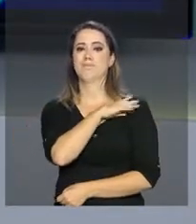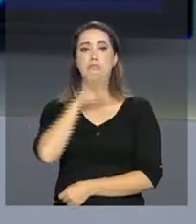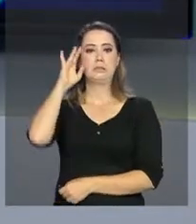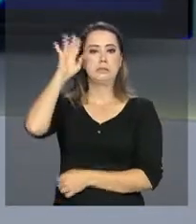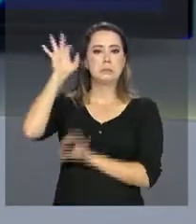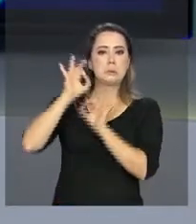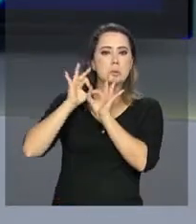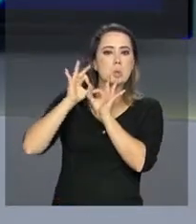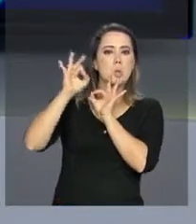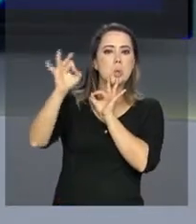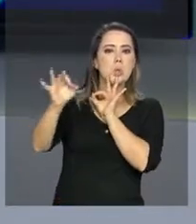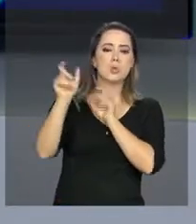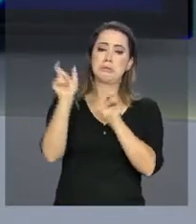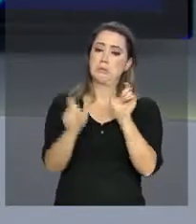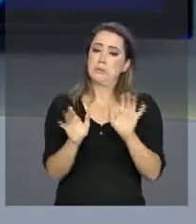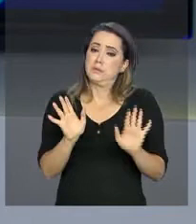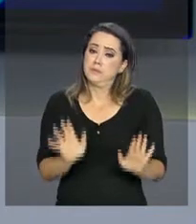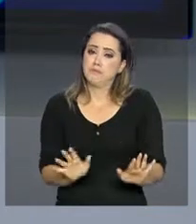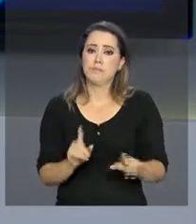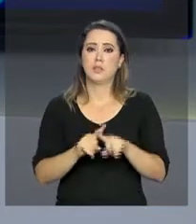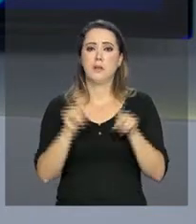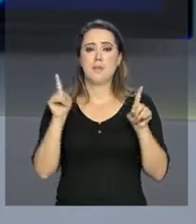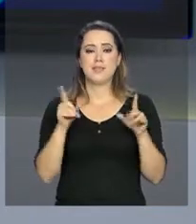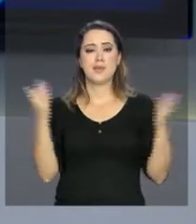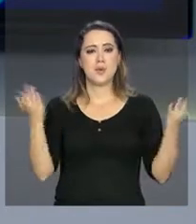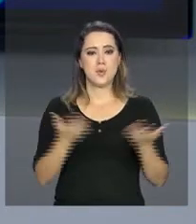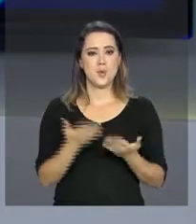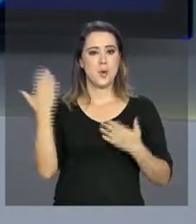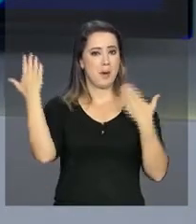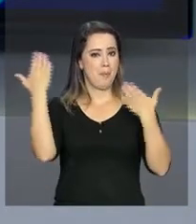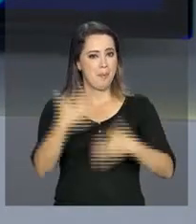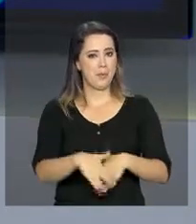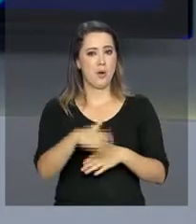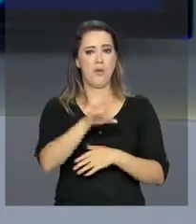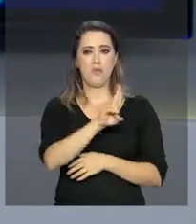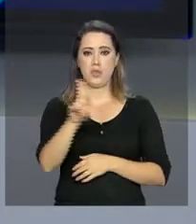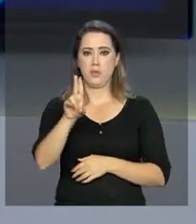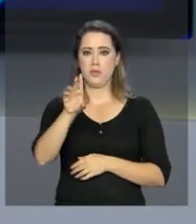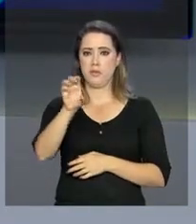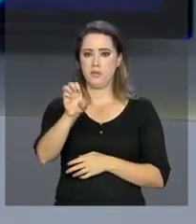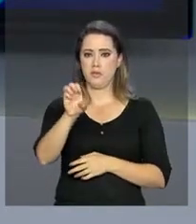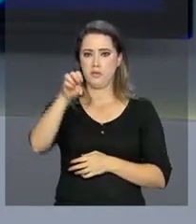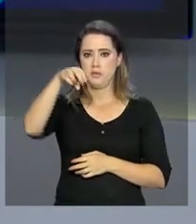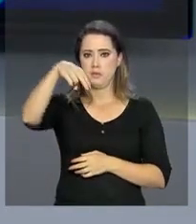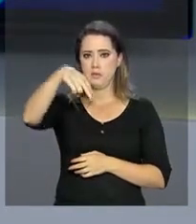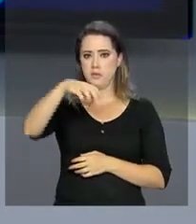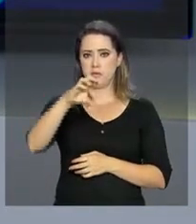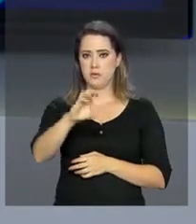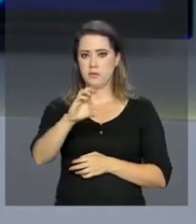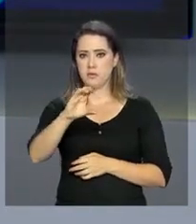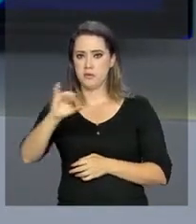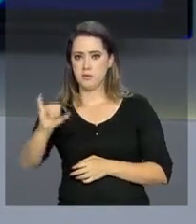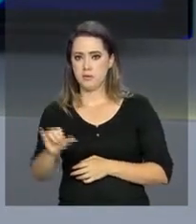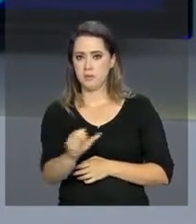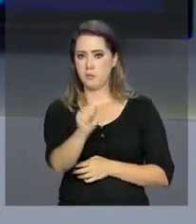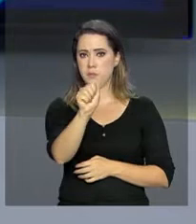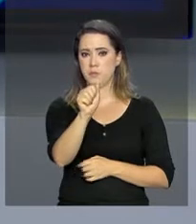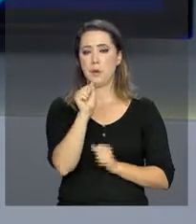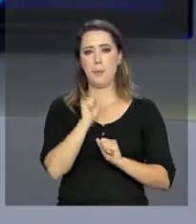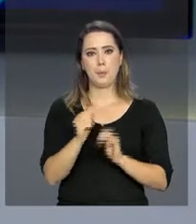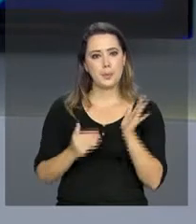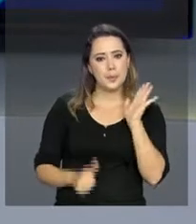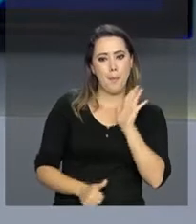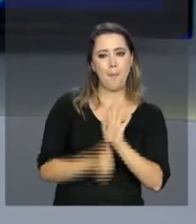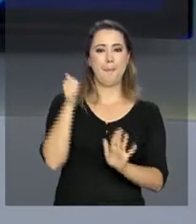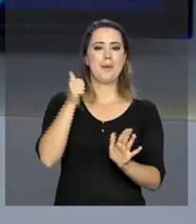sonho distante para muita gente o exame nacional para certificação de competências de jovens e adultos ou seja pode ser o primeiro